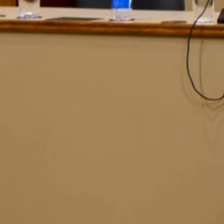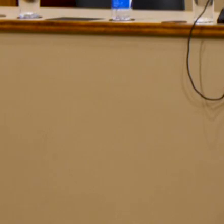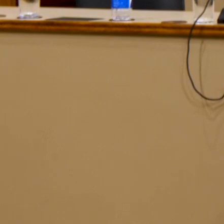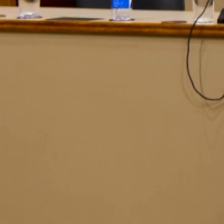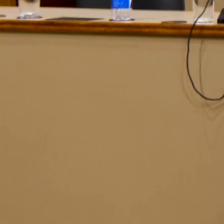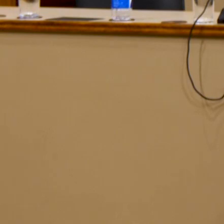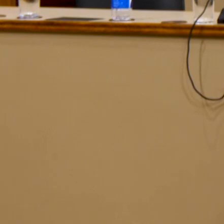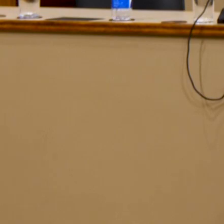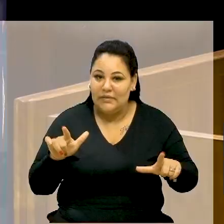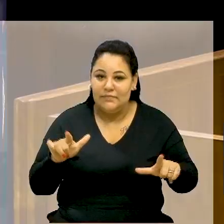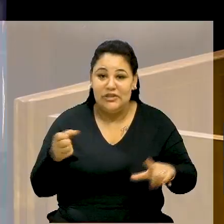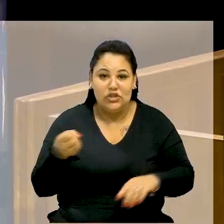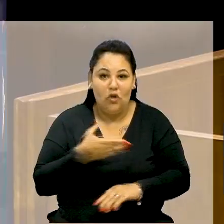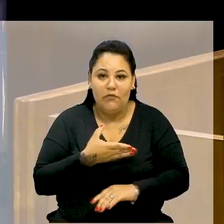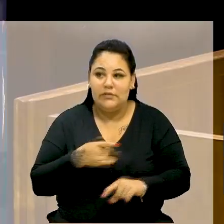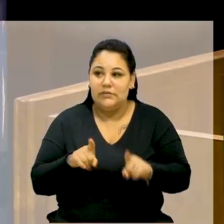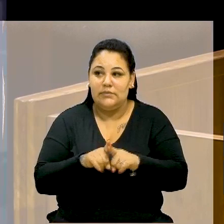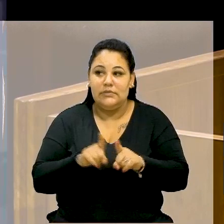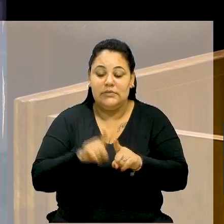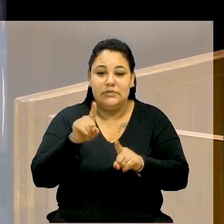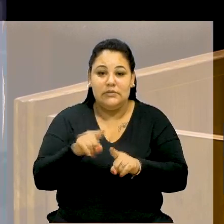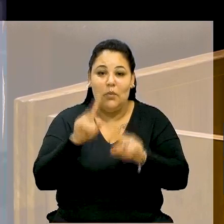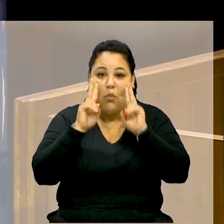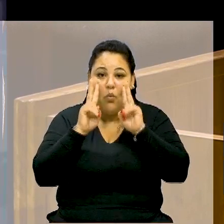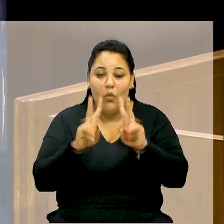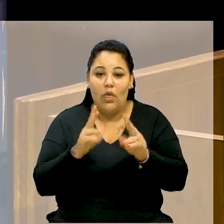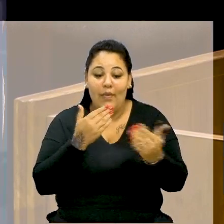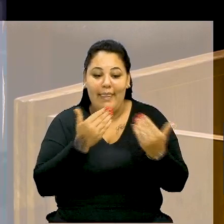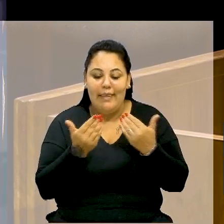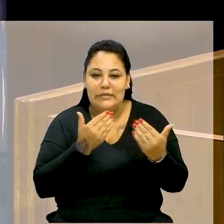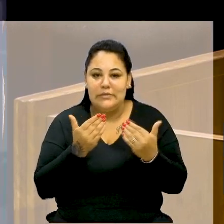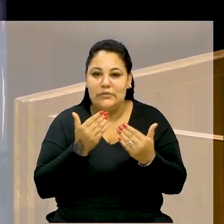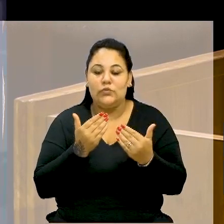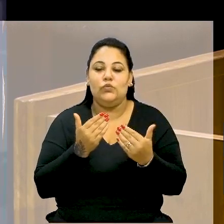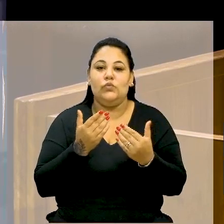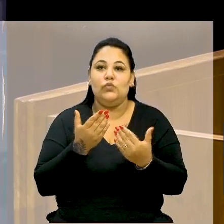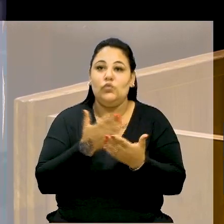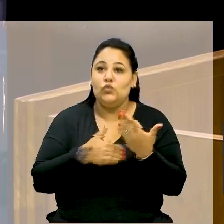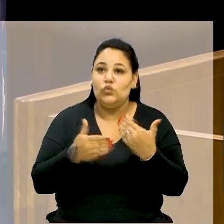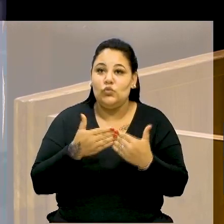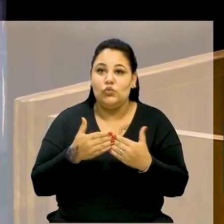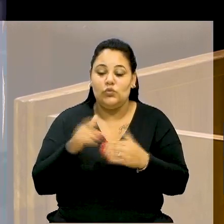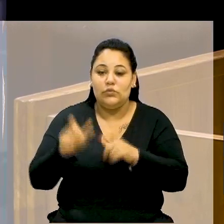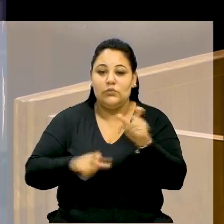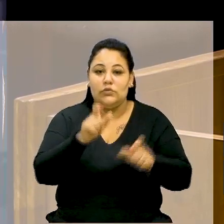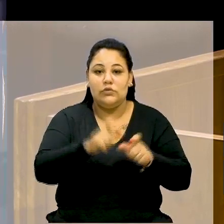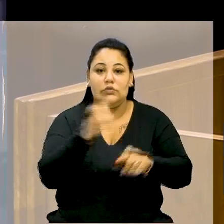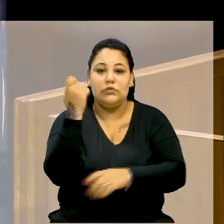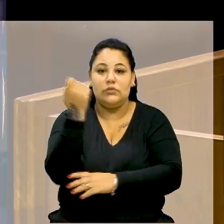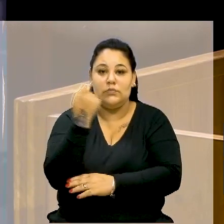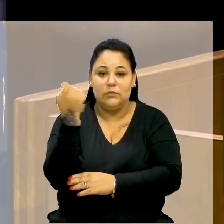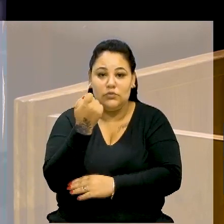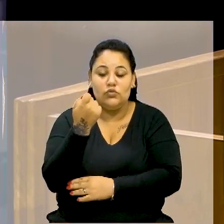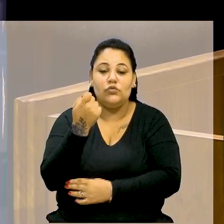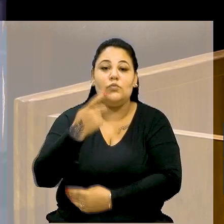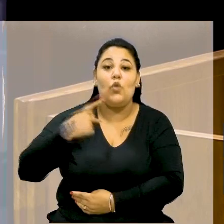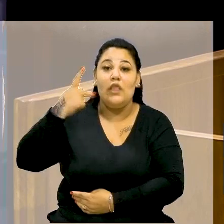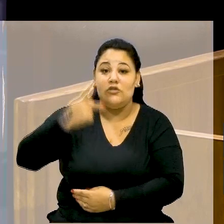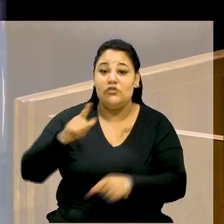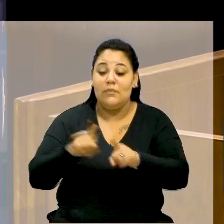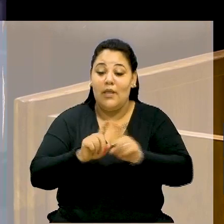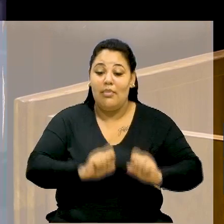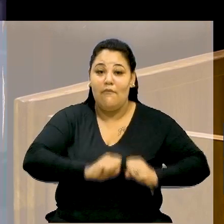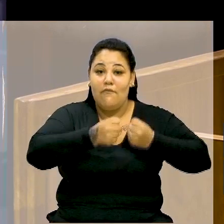foca na sustentabilidade. É crucial que os representantes políticos da população gaúcha defendam os direitos dos consumidores